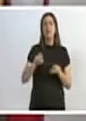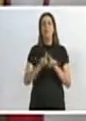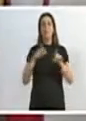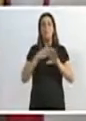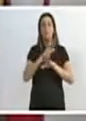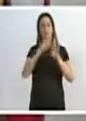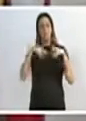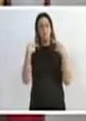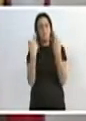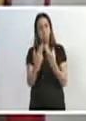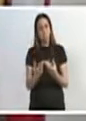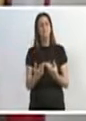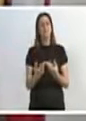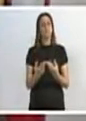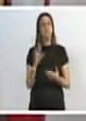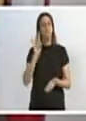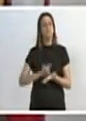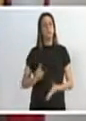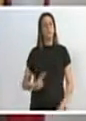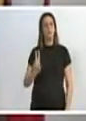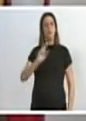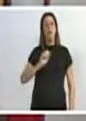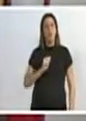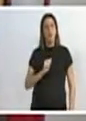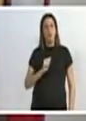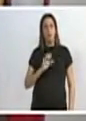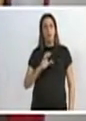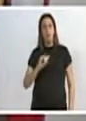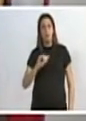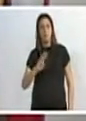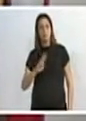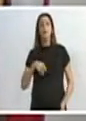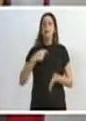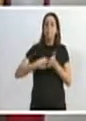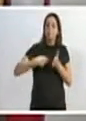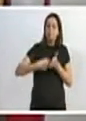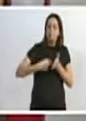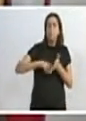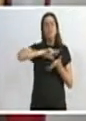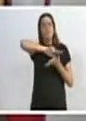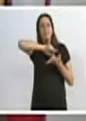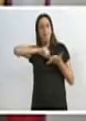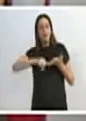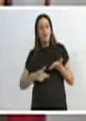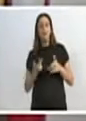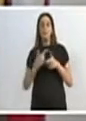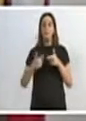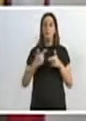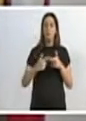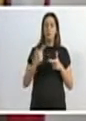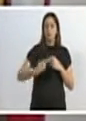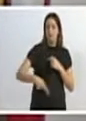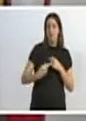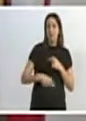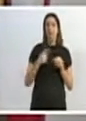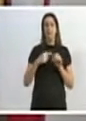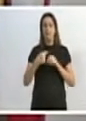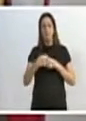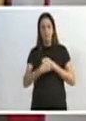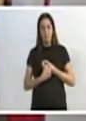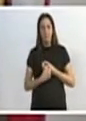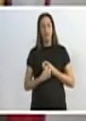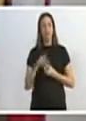realmente, reconhecer o papel da CIB, do núcleo imobiliário, de todos aqueles que militam nas mais variadas causas da nossa cidade. Independente de quais são causas